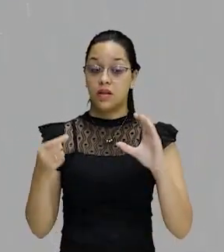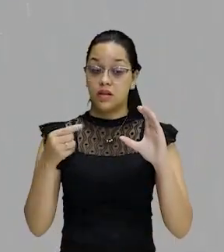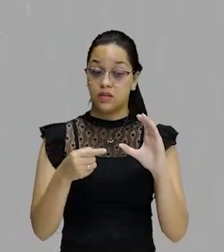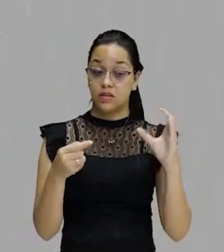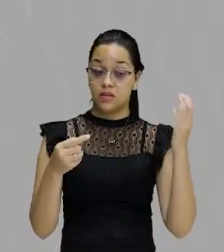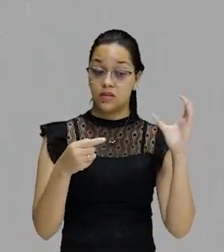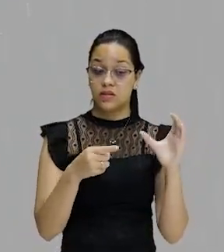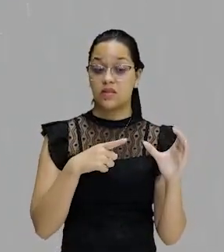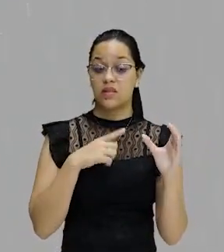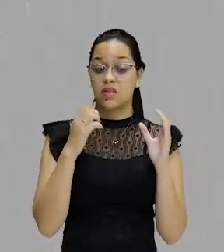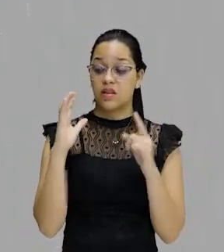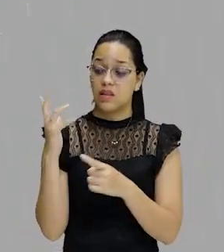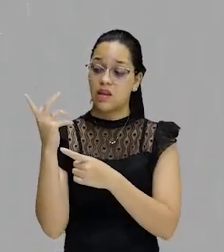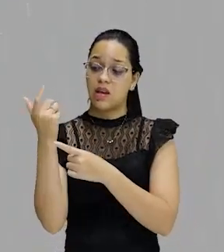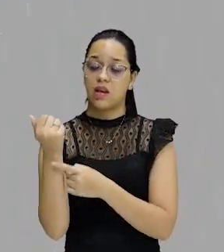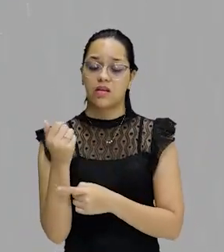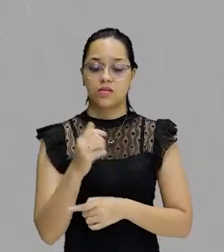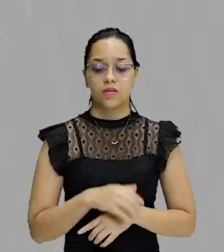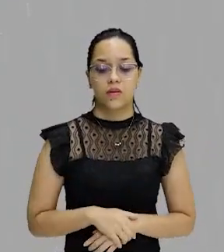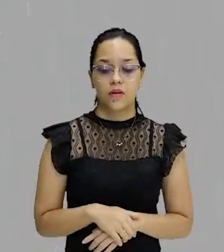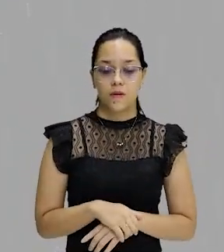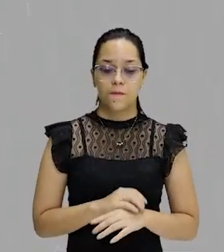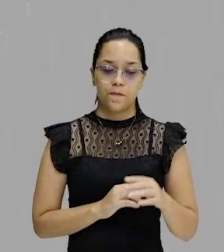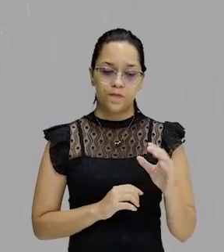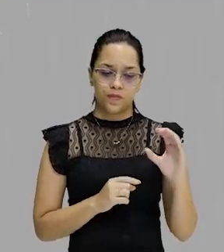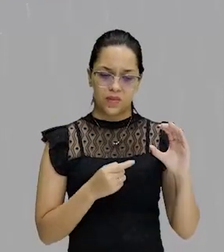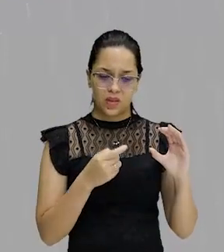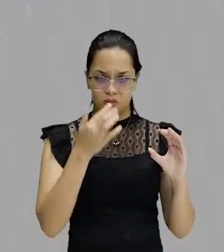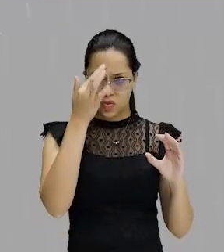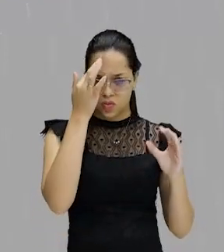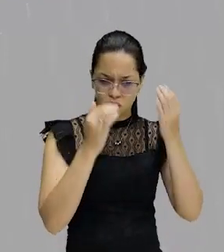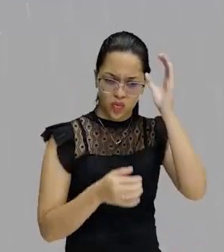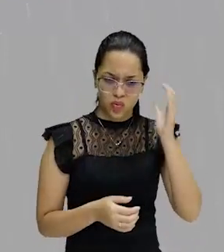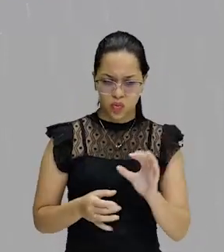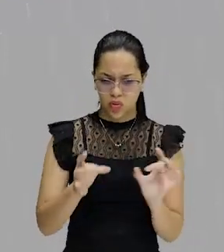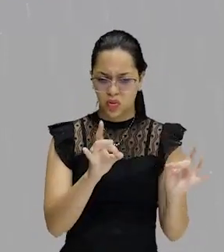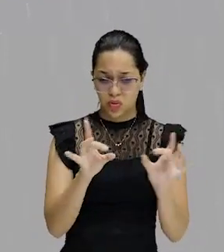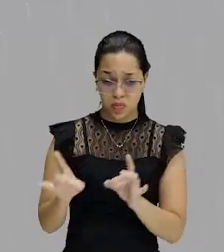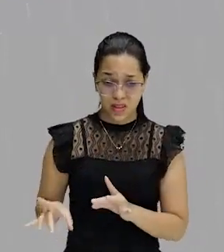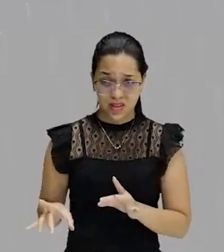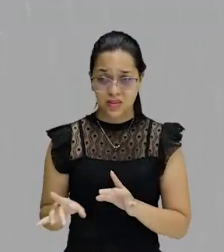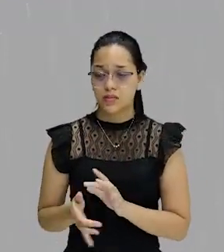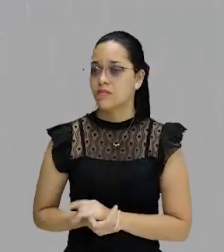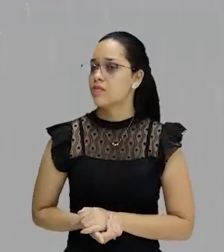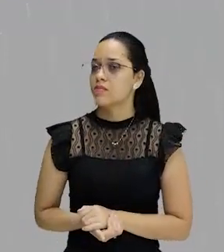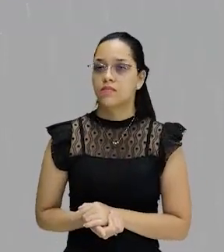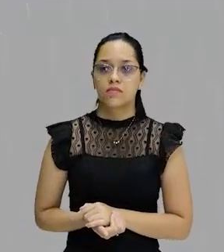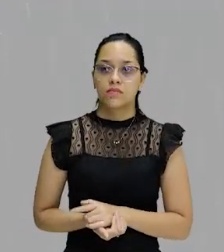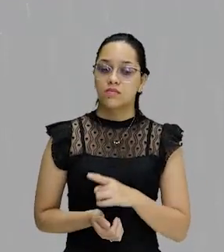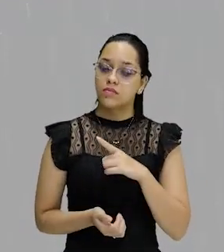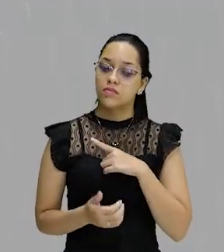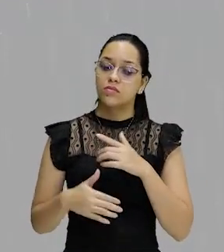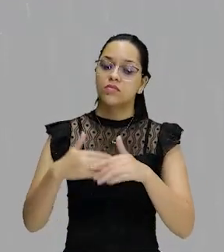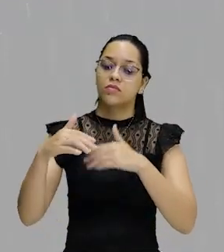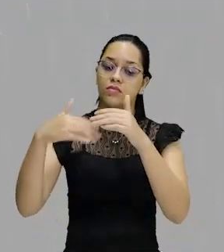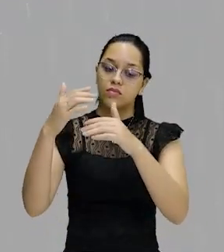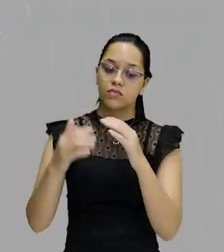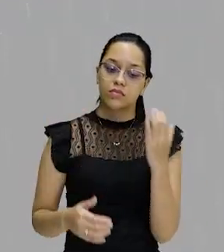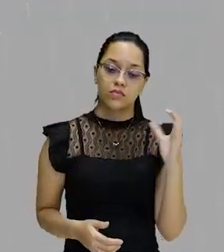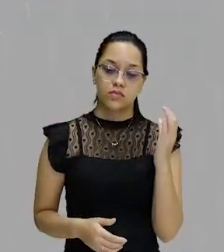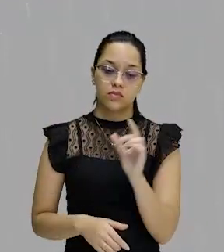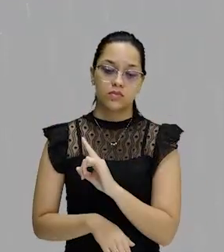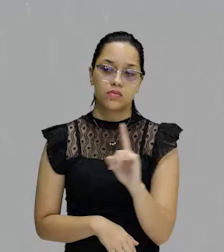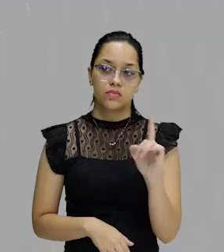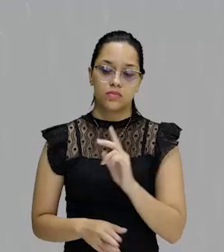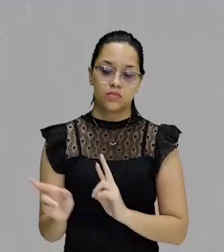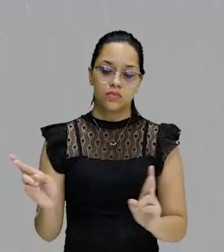arte e nem na fé. Cultura e comércio, observe que ela está se aventurando no desenvolvimento científico e não